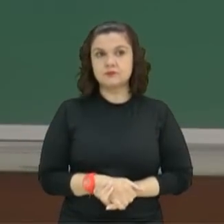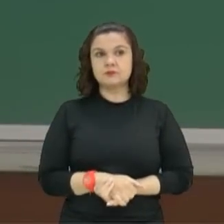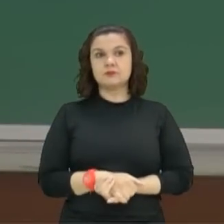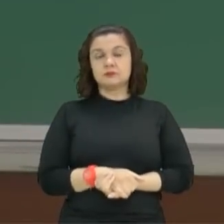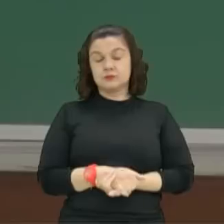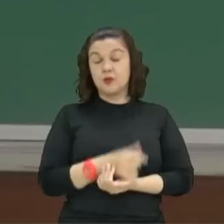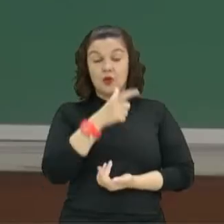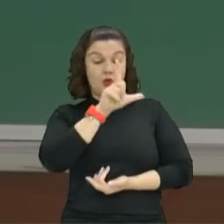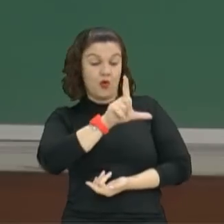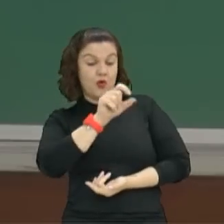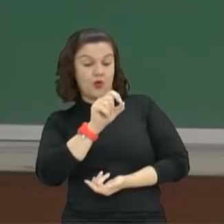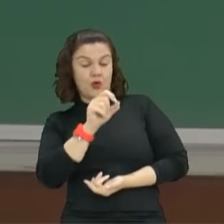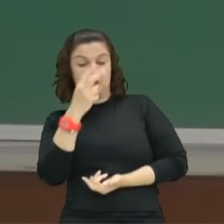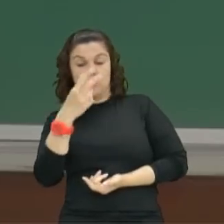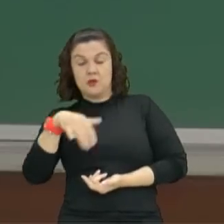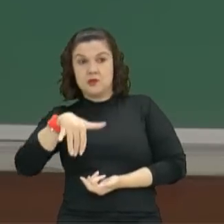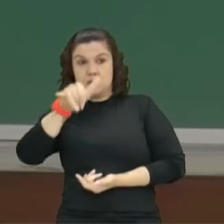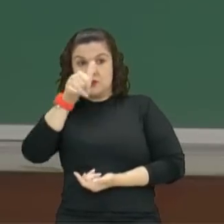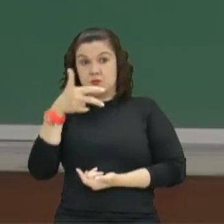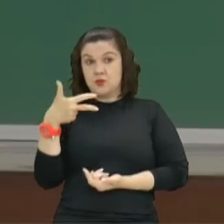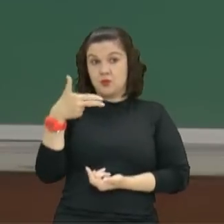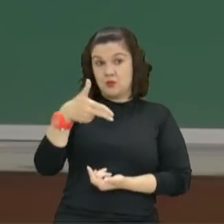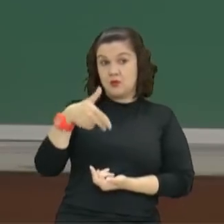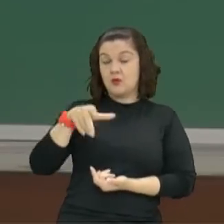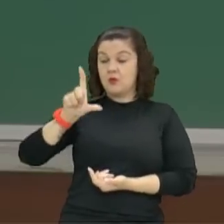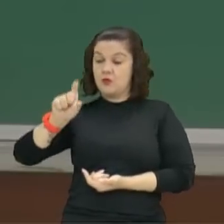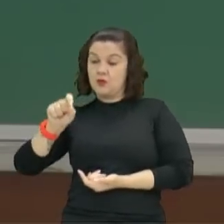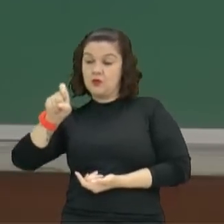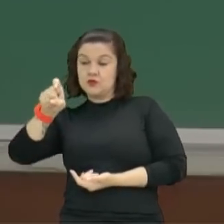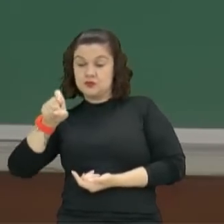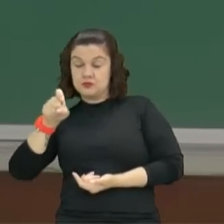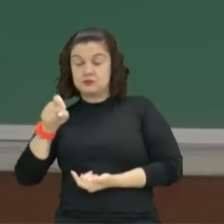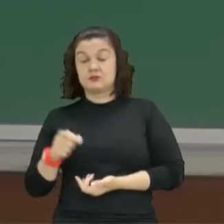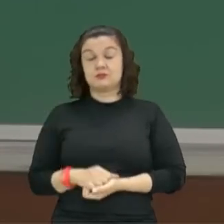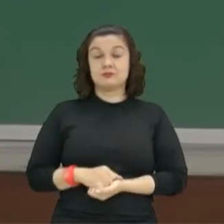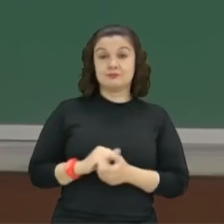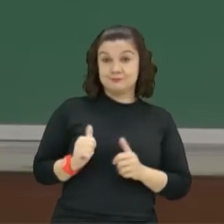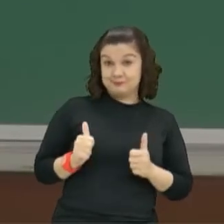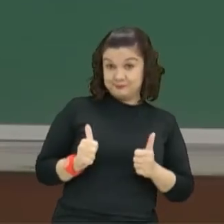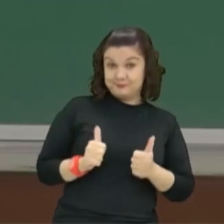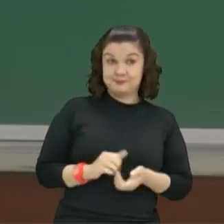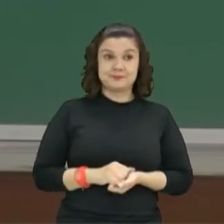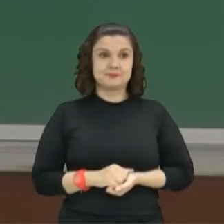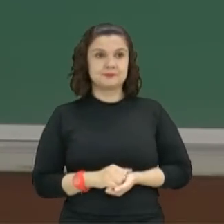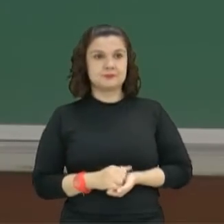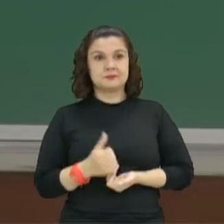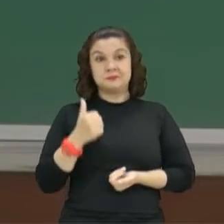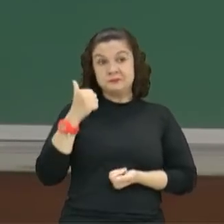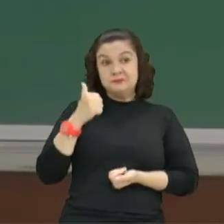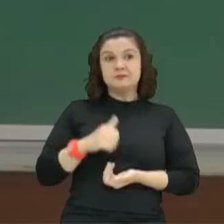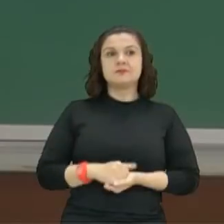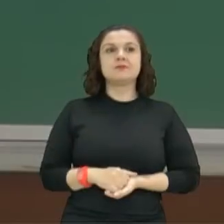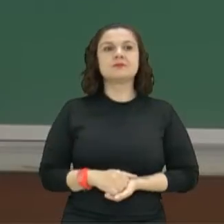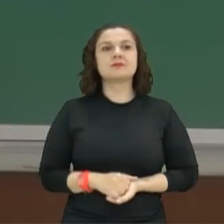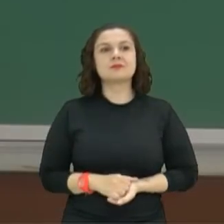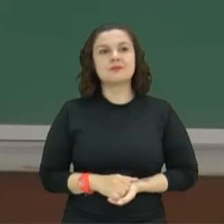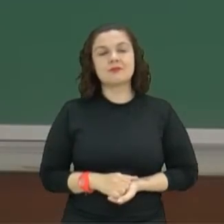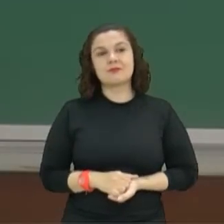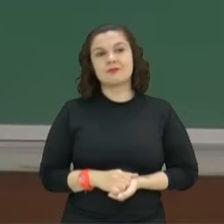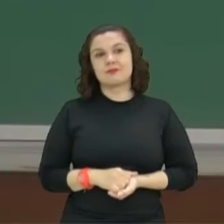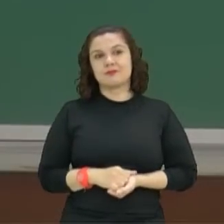log de 2y, né? Igual log de 2 elevado a x. Legal? Tá. Agora o que